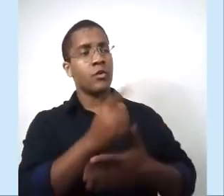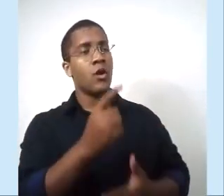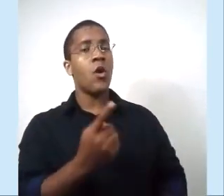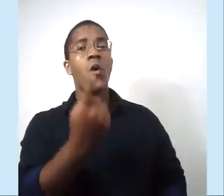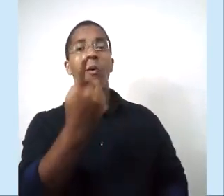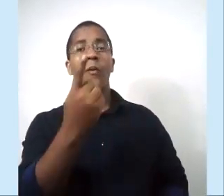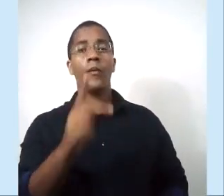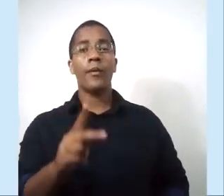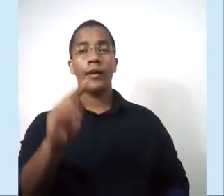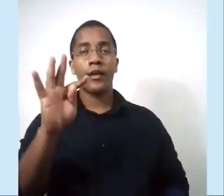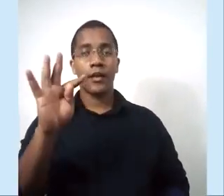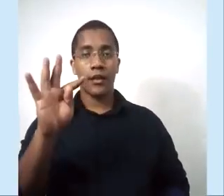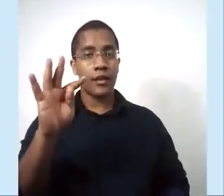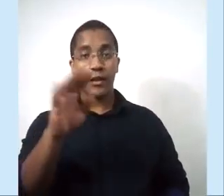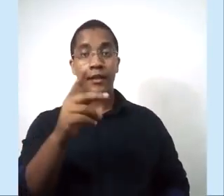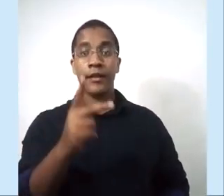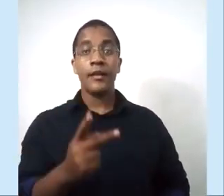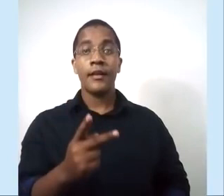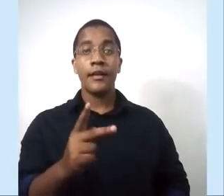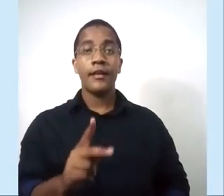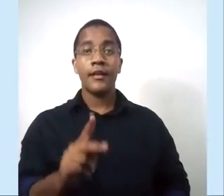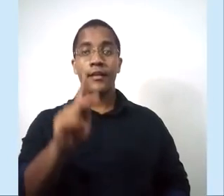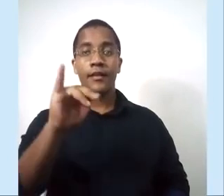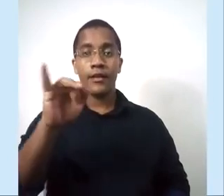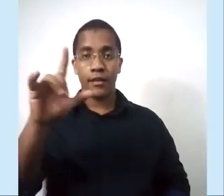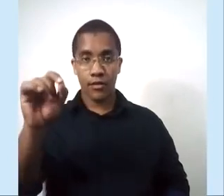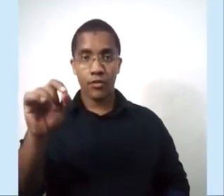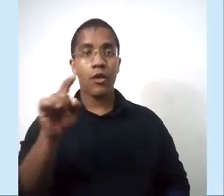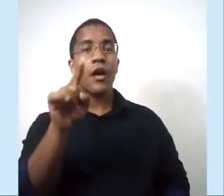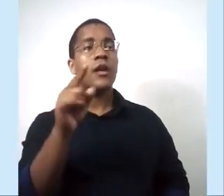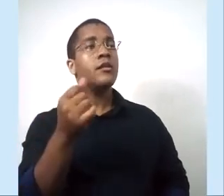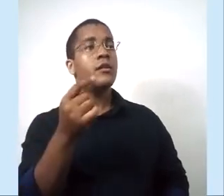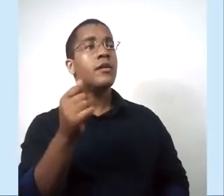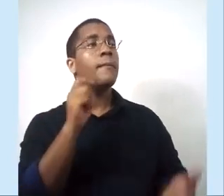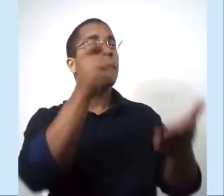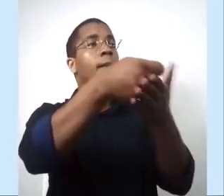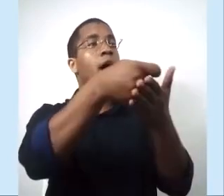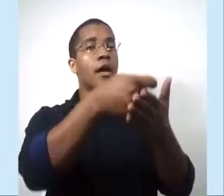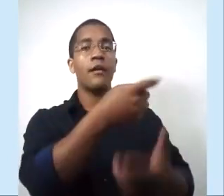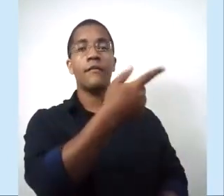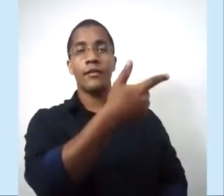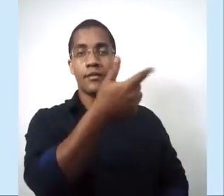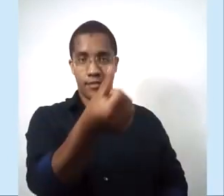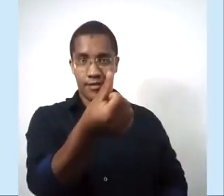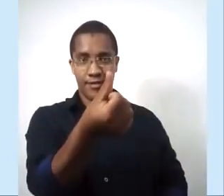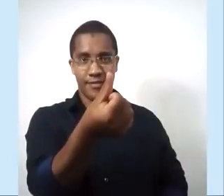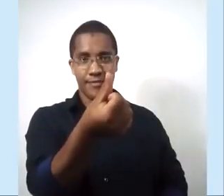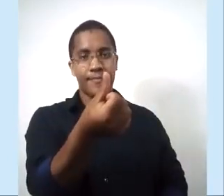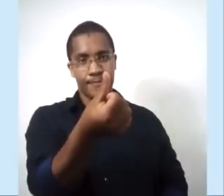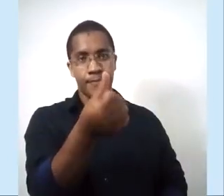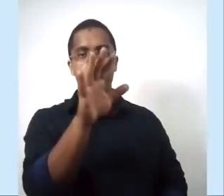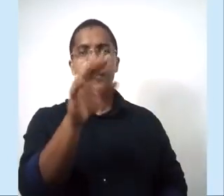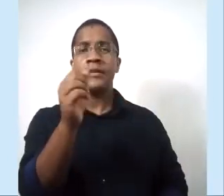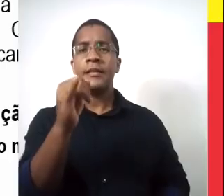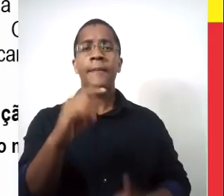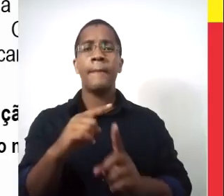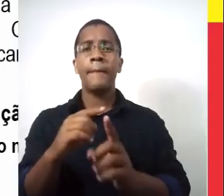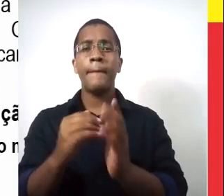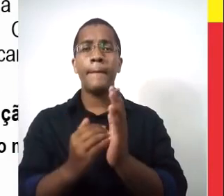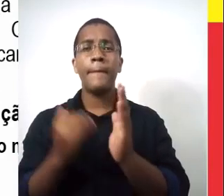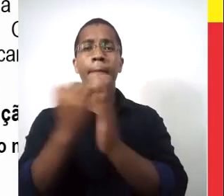vai pagar 26. E se levar mais quilos, vai pagar quanto? A gente vai ver agora. Observe aí na